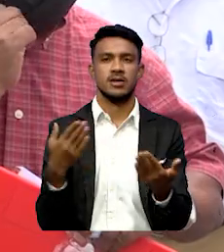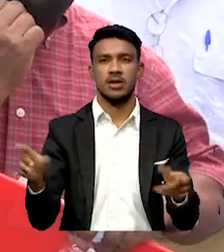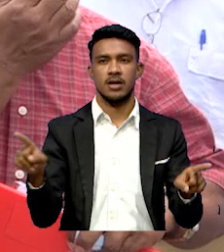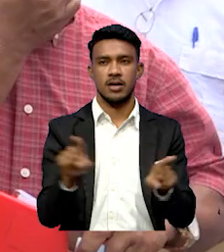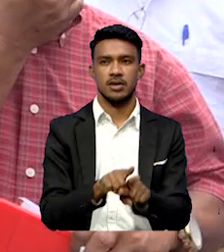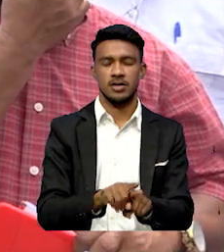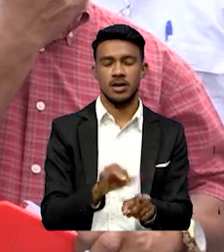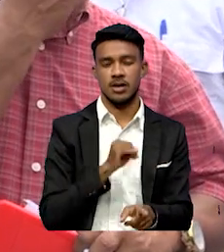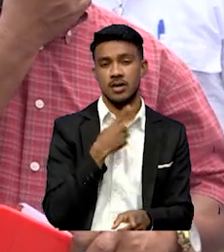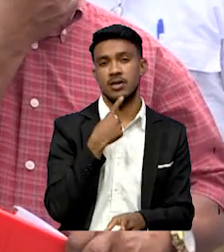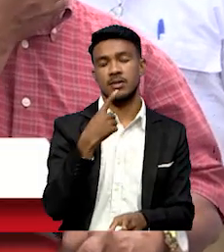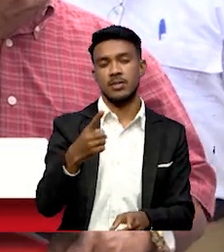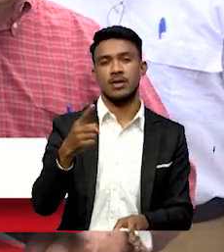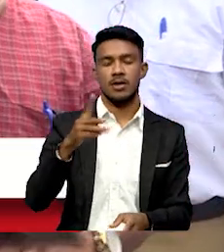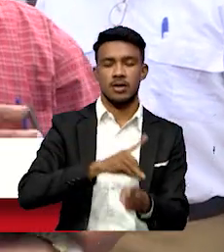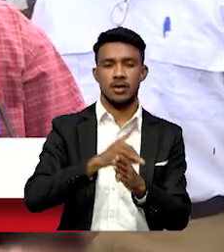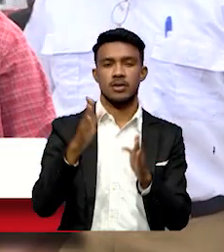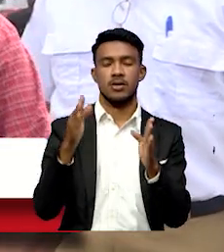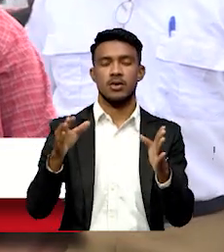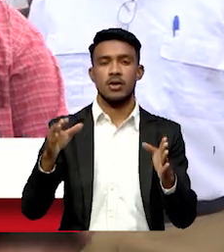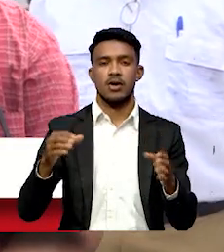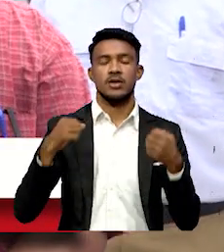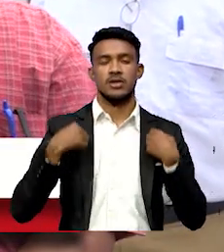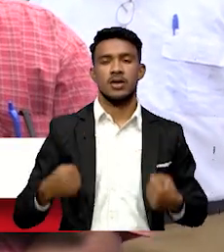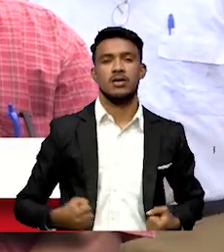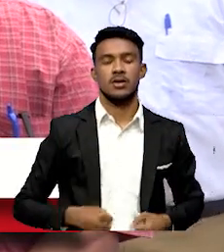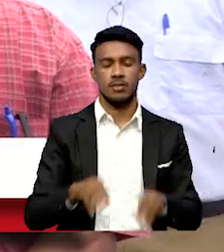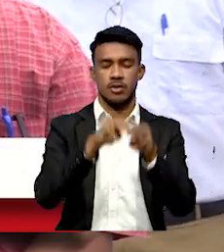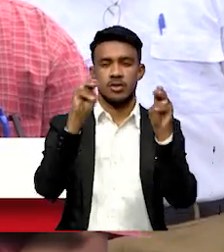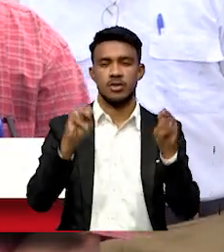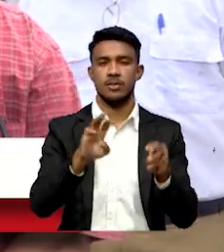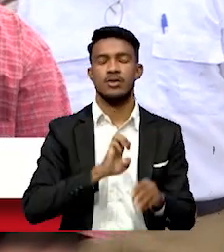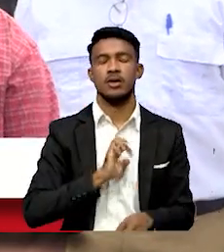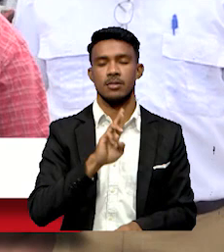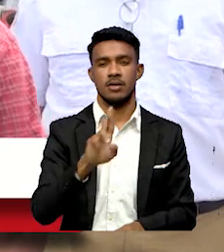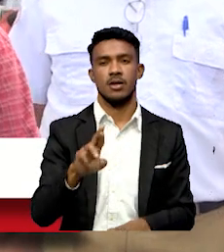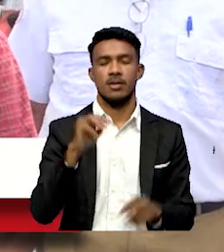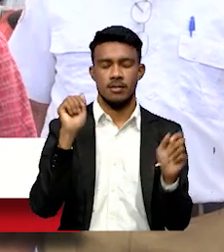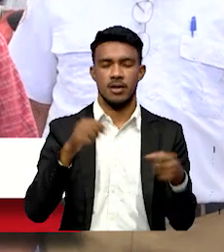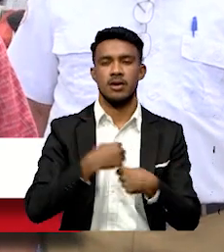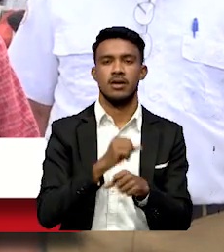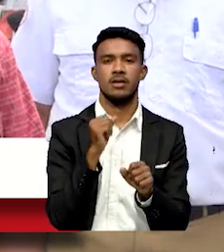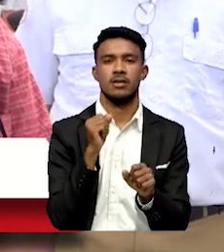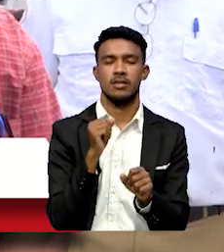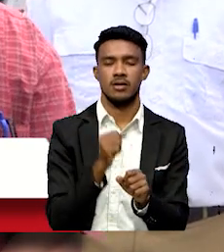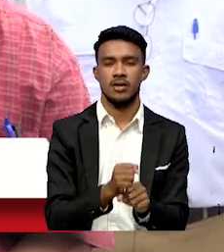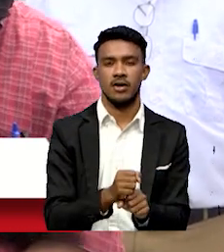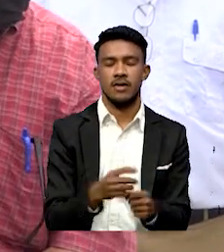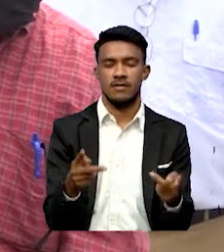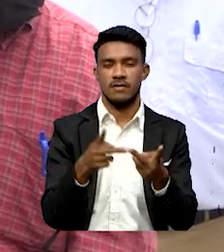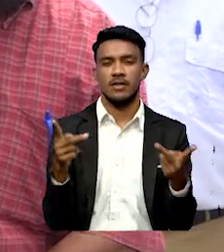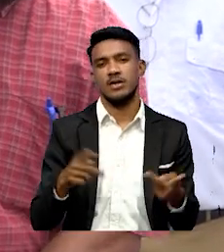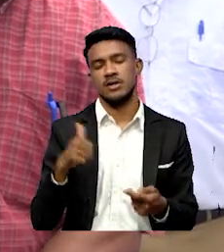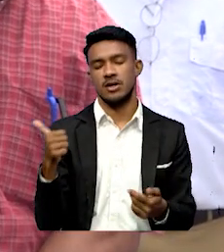ona diretor Saúde Município Ermeira niam para tu bela halo mapeamento pessoal para não é cara que fato em rumo maca